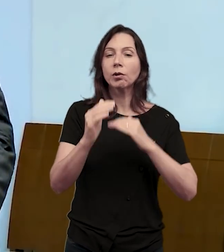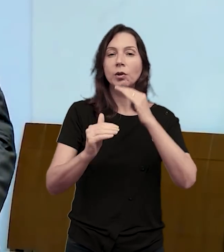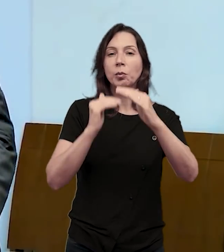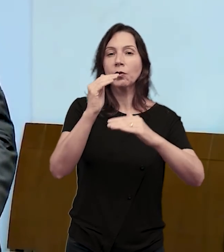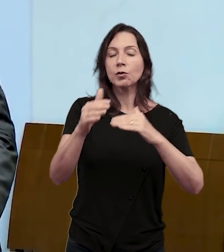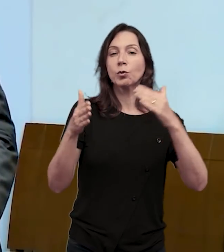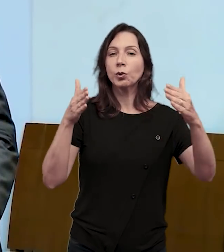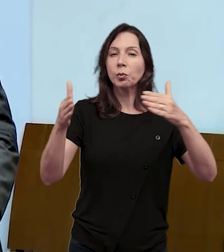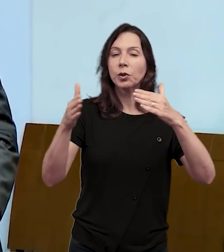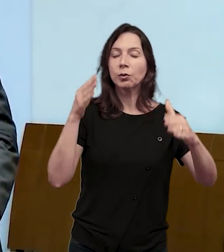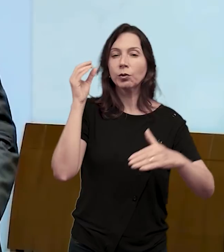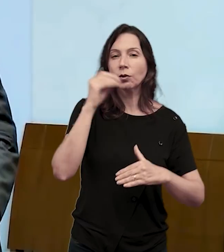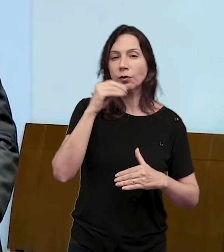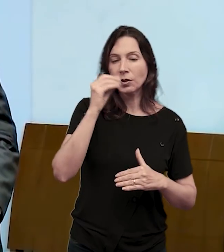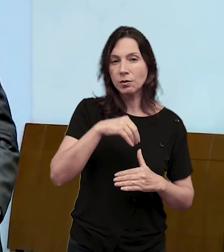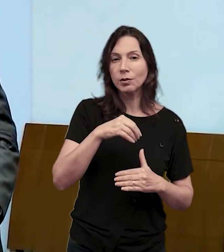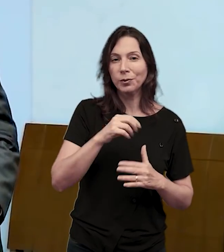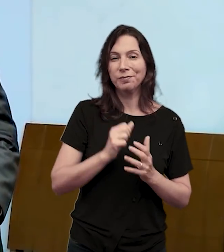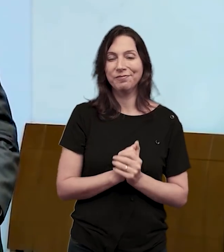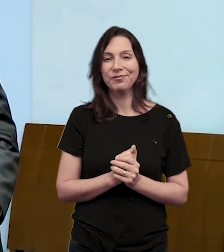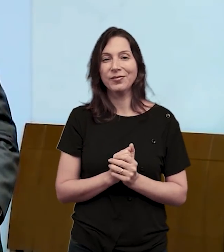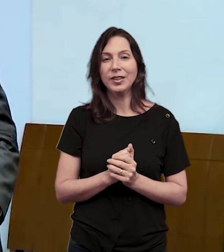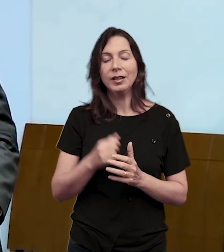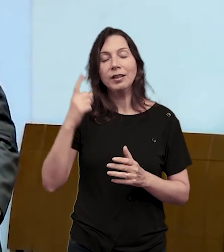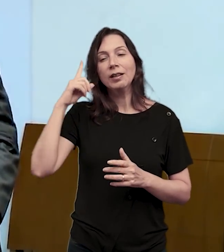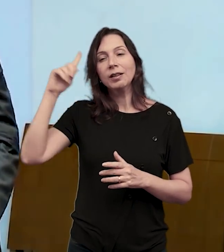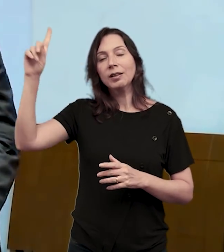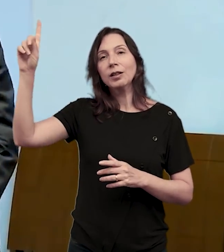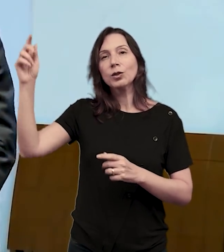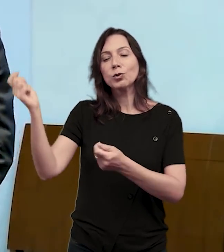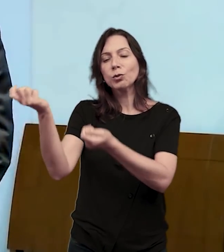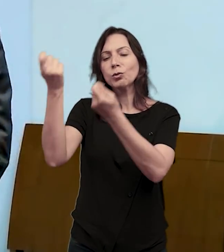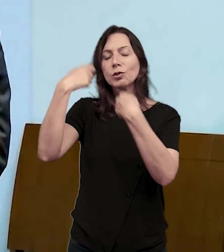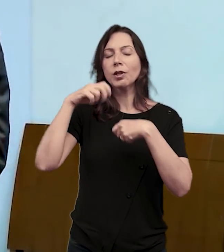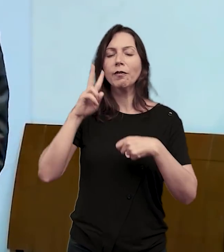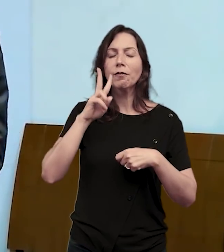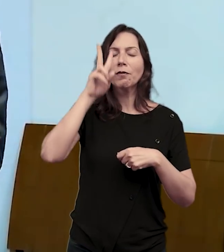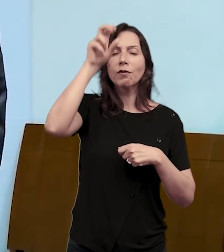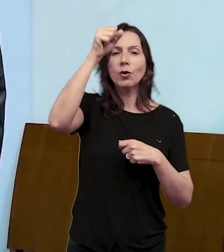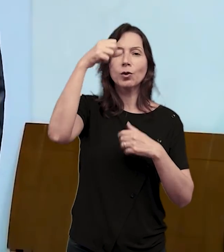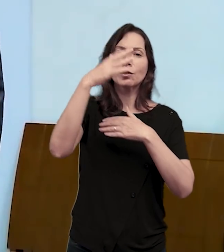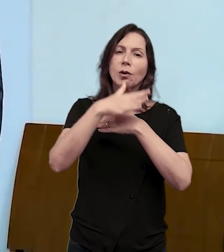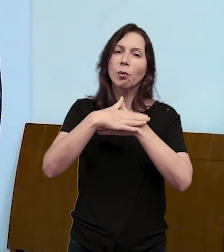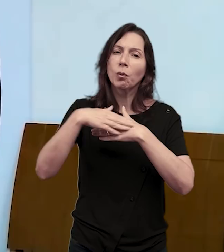nos ajude, que Deus nos anime, que Deus nos console,